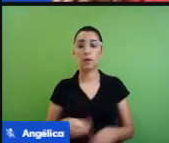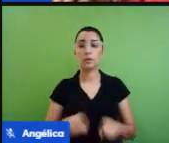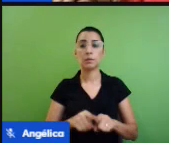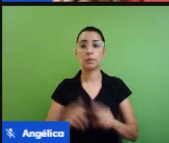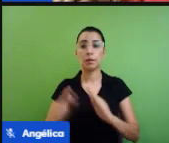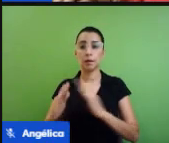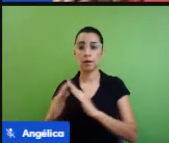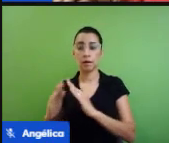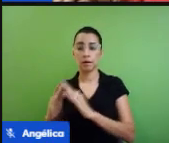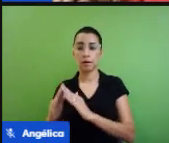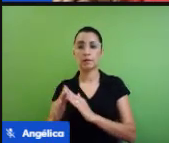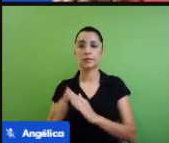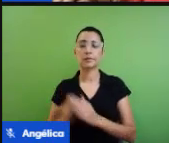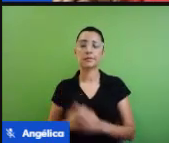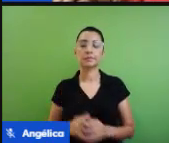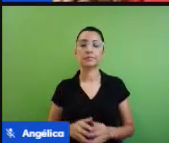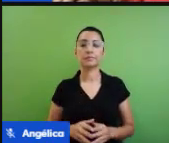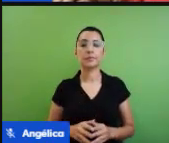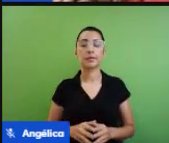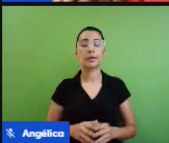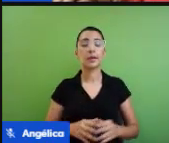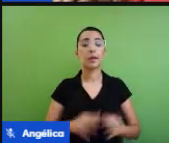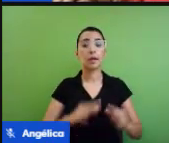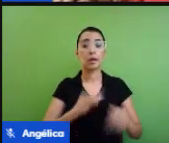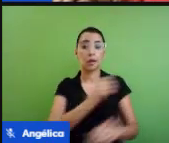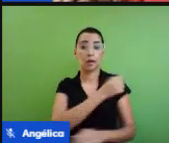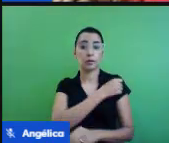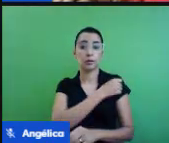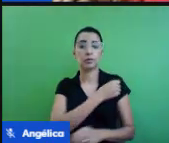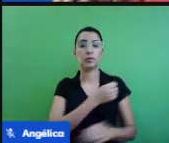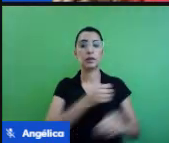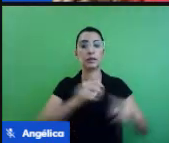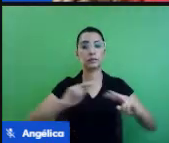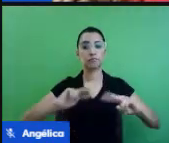presencial, porque às vezes você vai